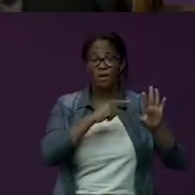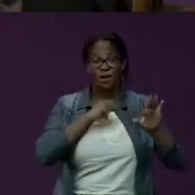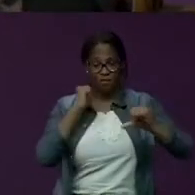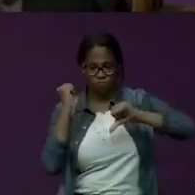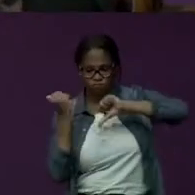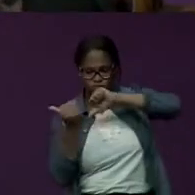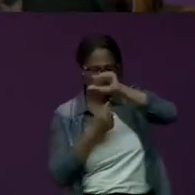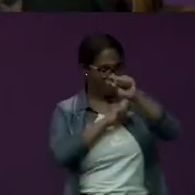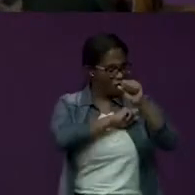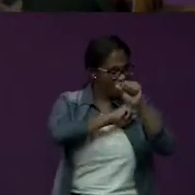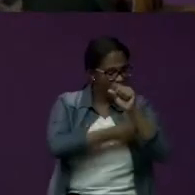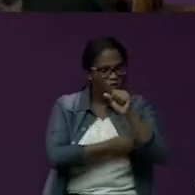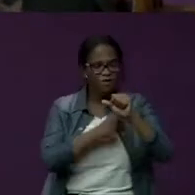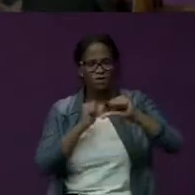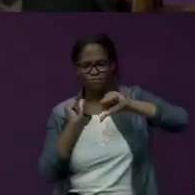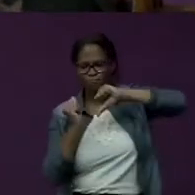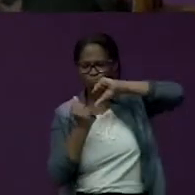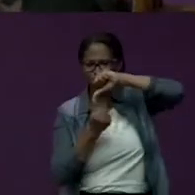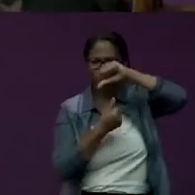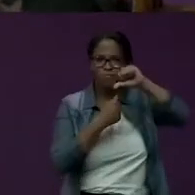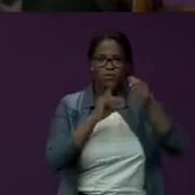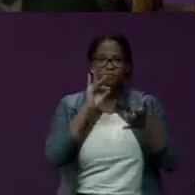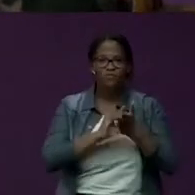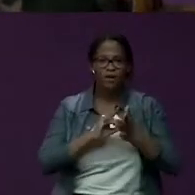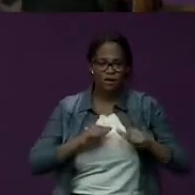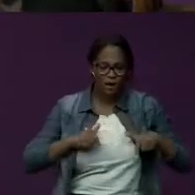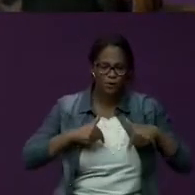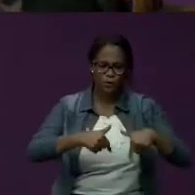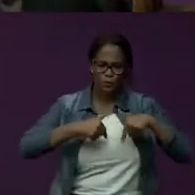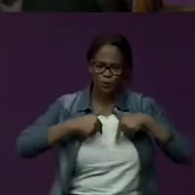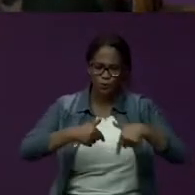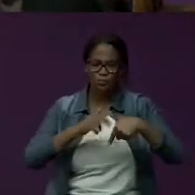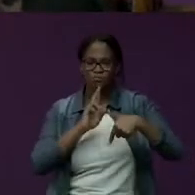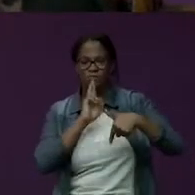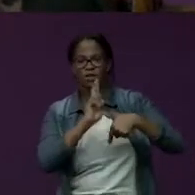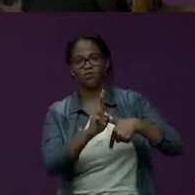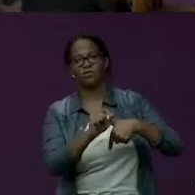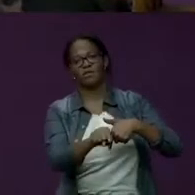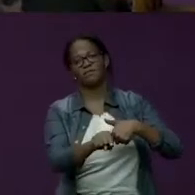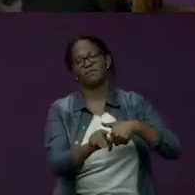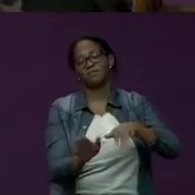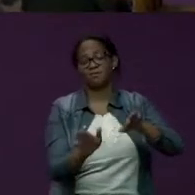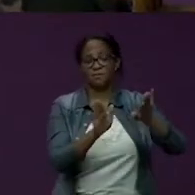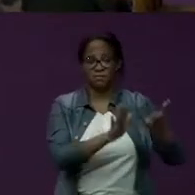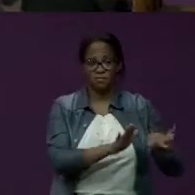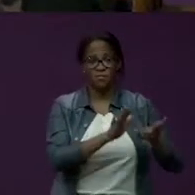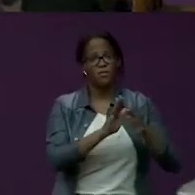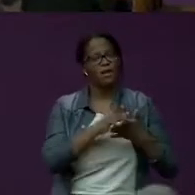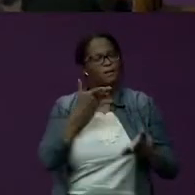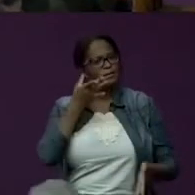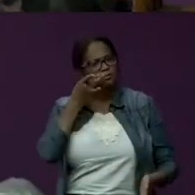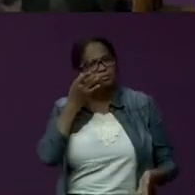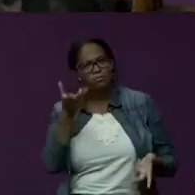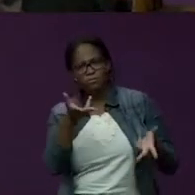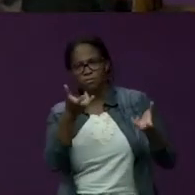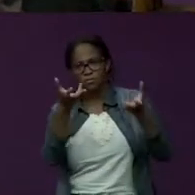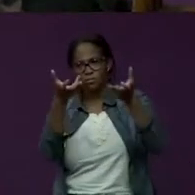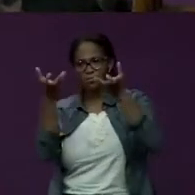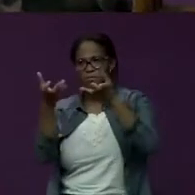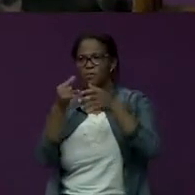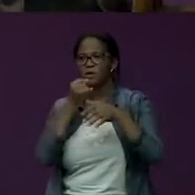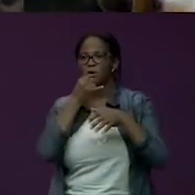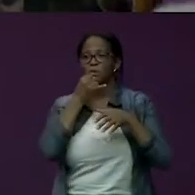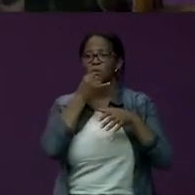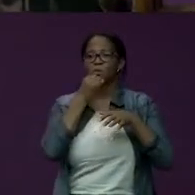sua potência, né, em força efetiva, em resultados. Nós vemos isso, por